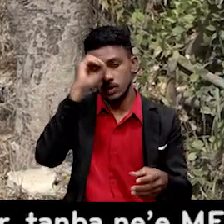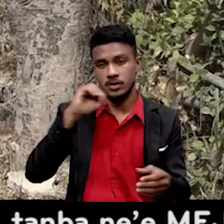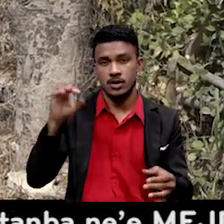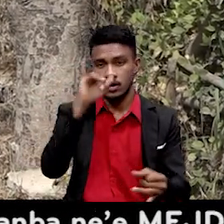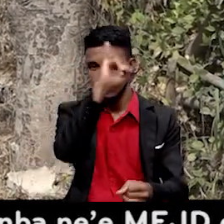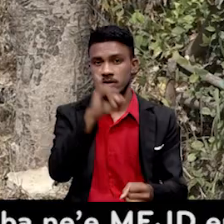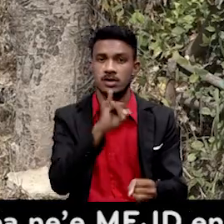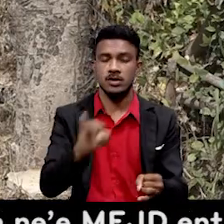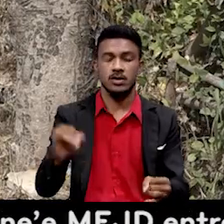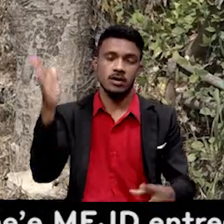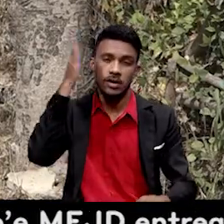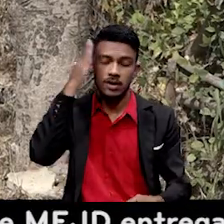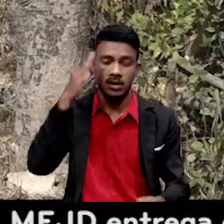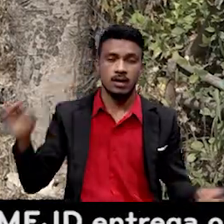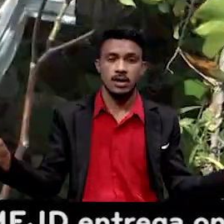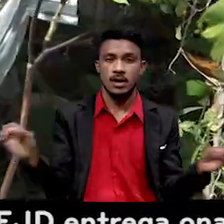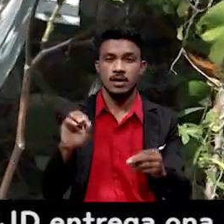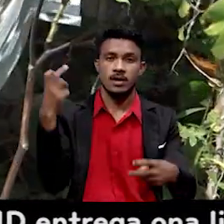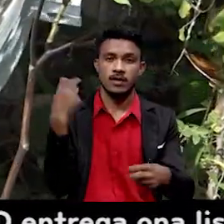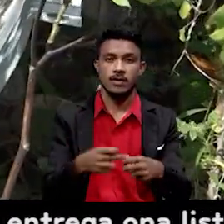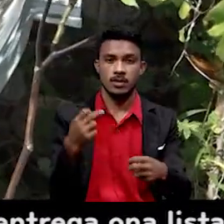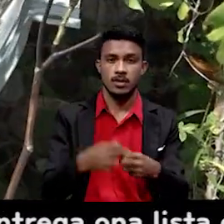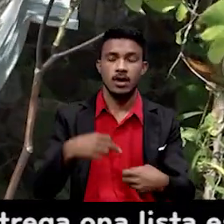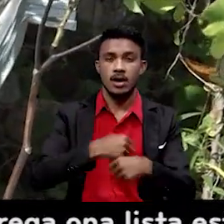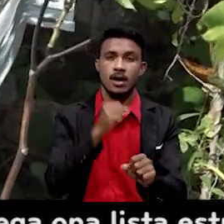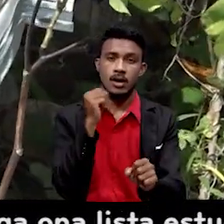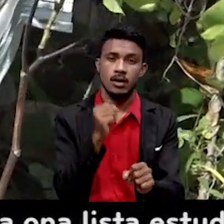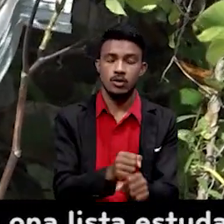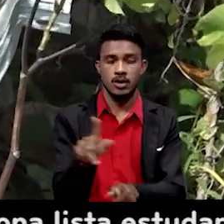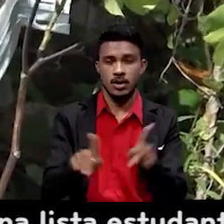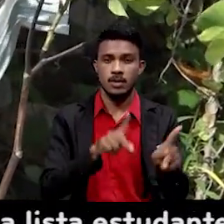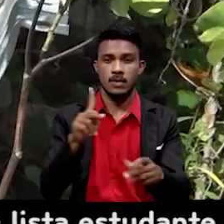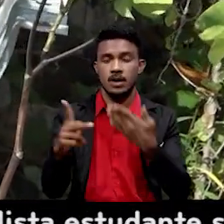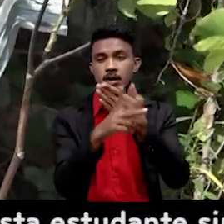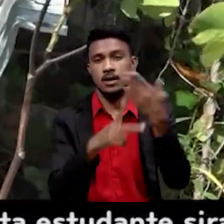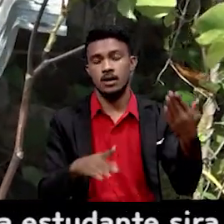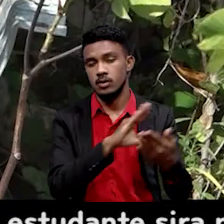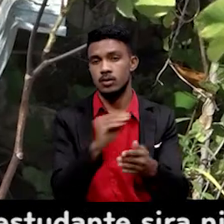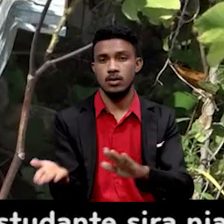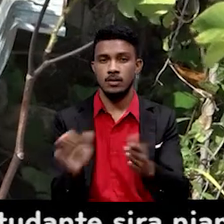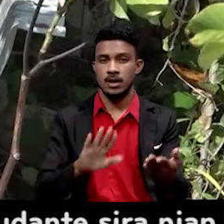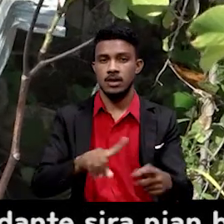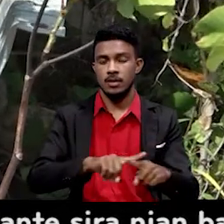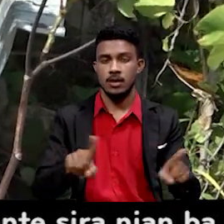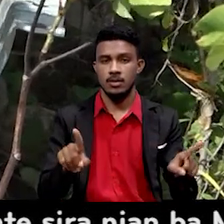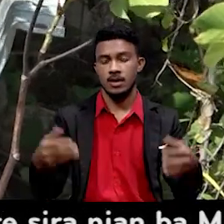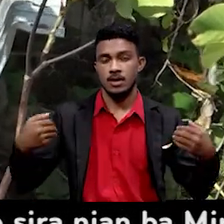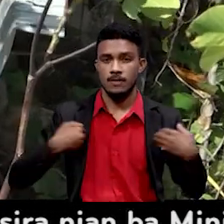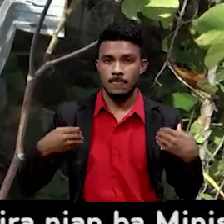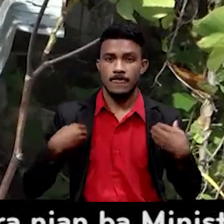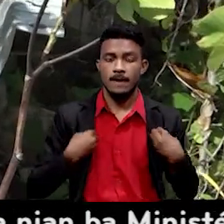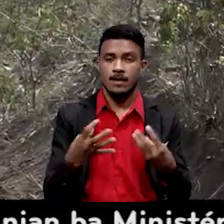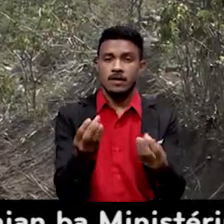nota cata la ia fatalidade nebe resulta em mecânica mate. Mas que ia dunitau tem perfuração nebe carrur